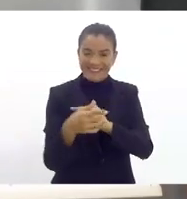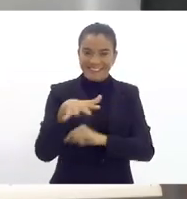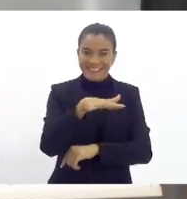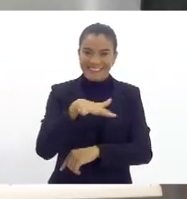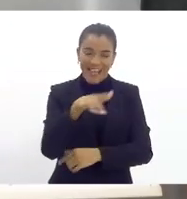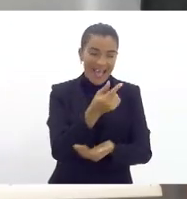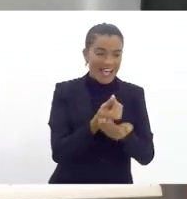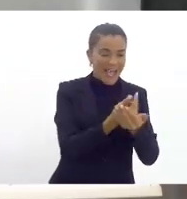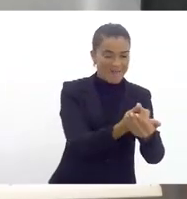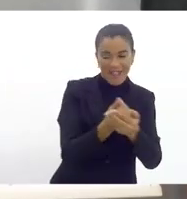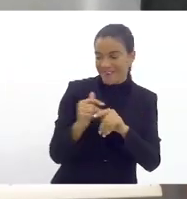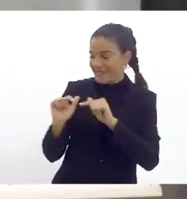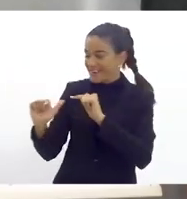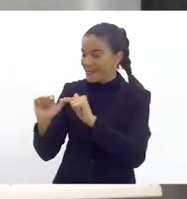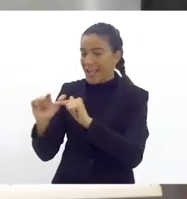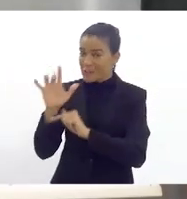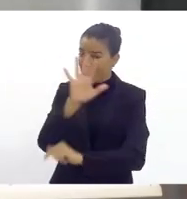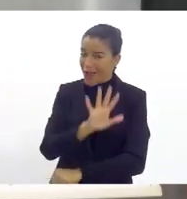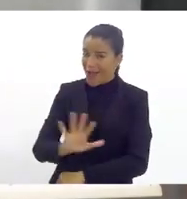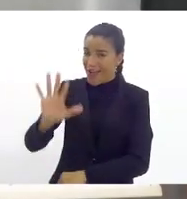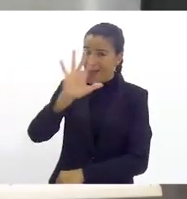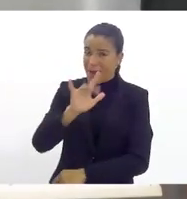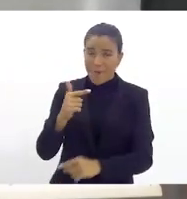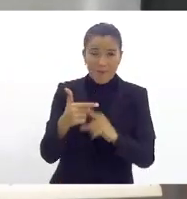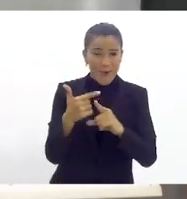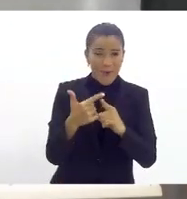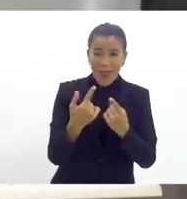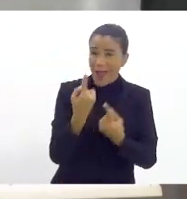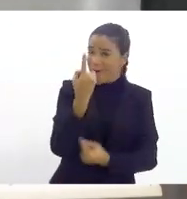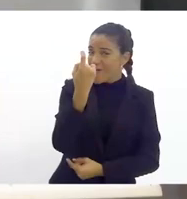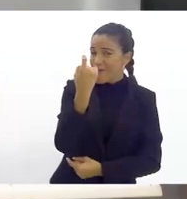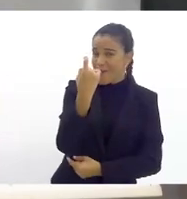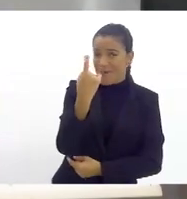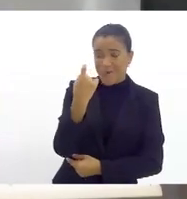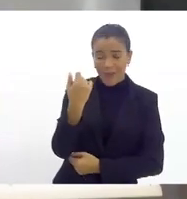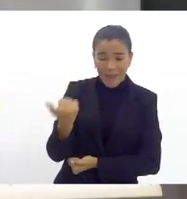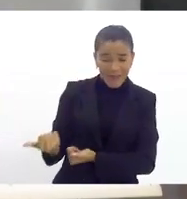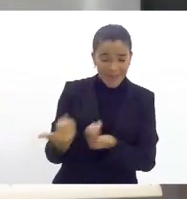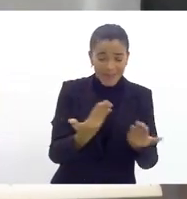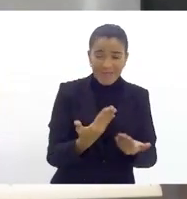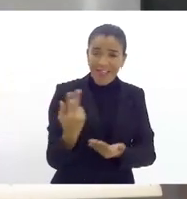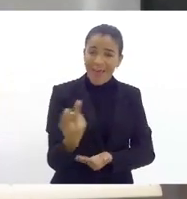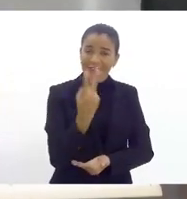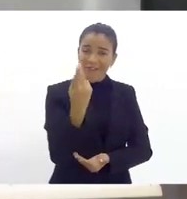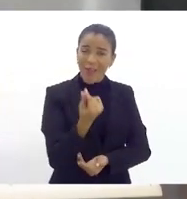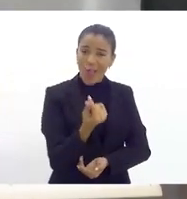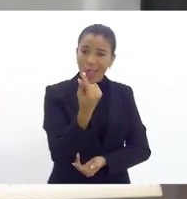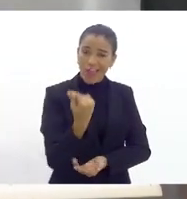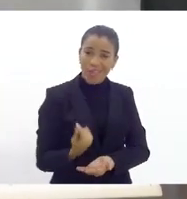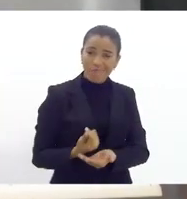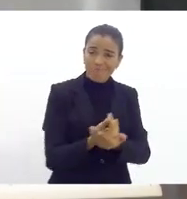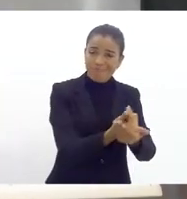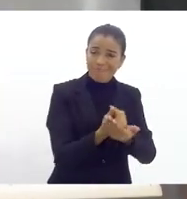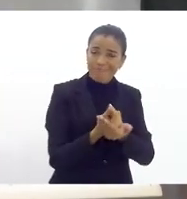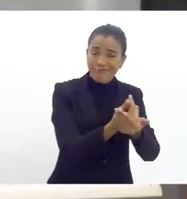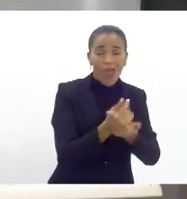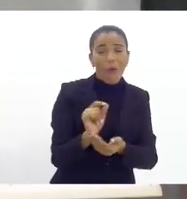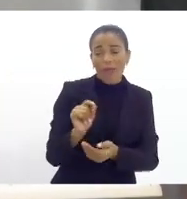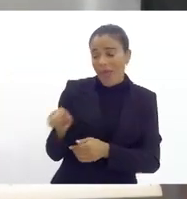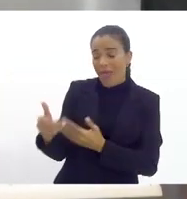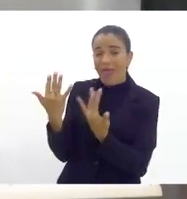entre capital e trabalho ela só é aparente Porque no final a única mercadoria que produz valor e que pode engordar o capital é o trabalho